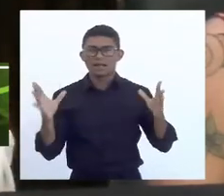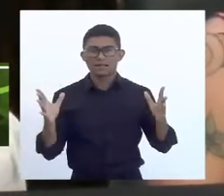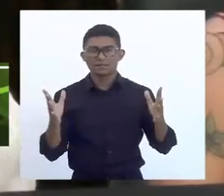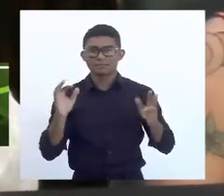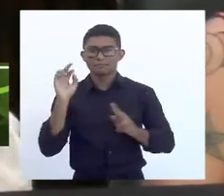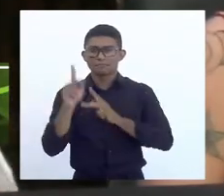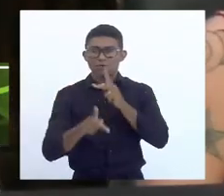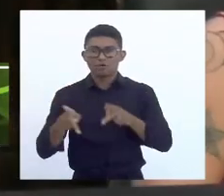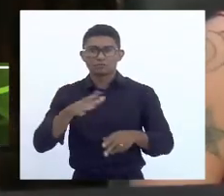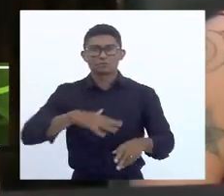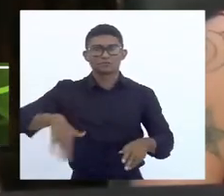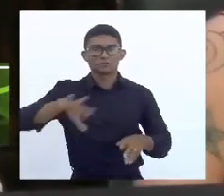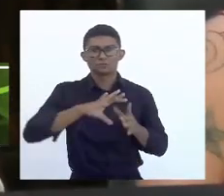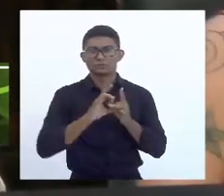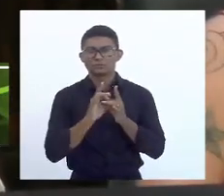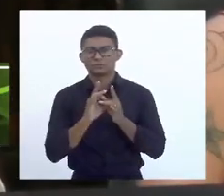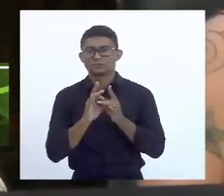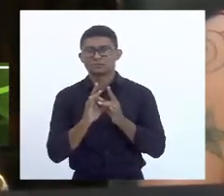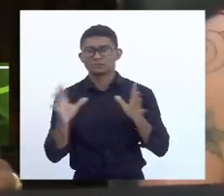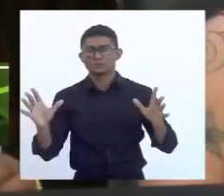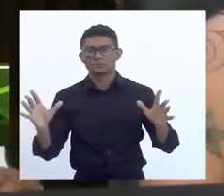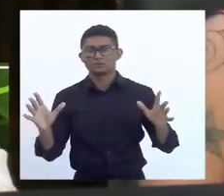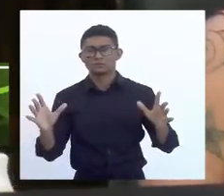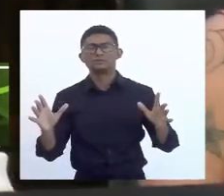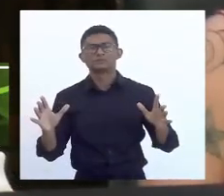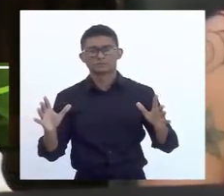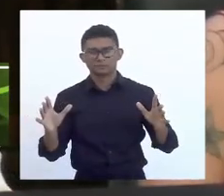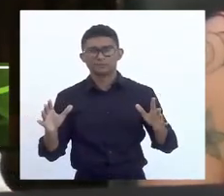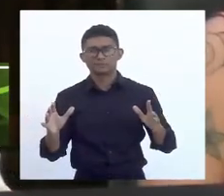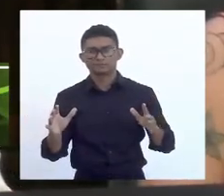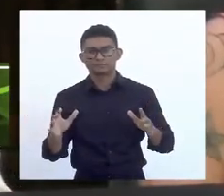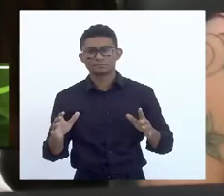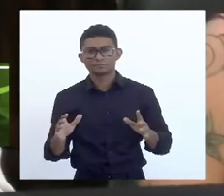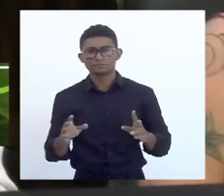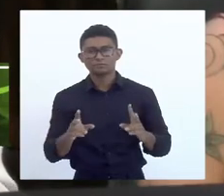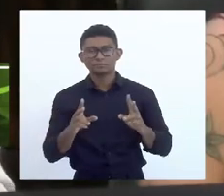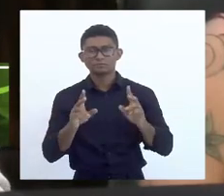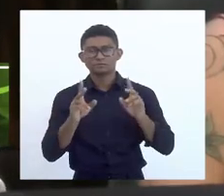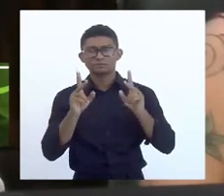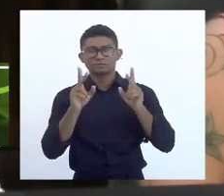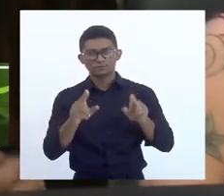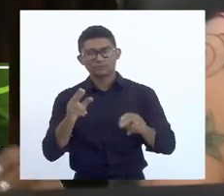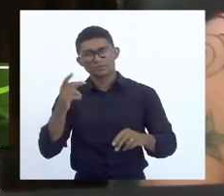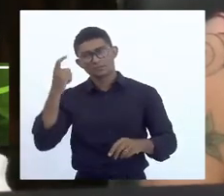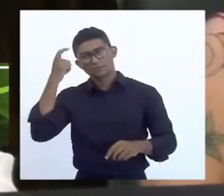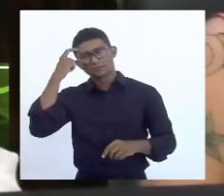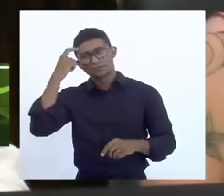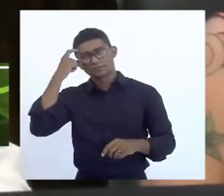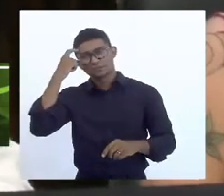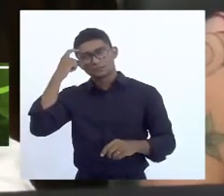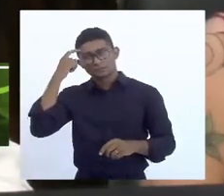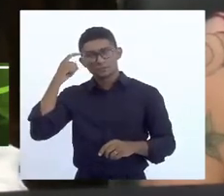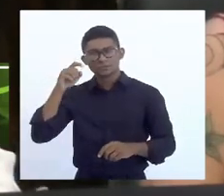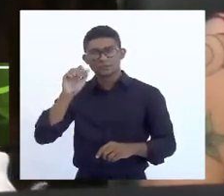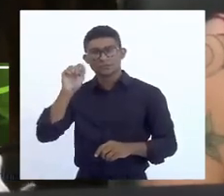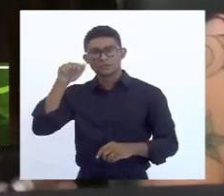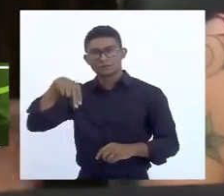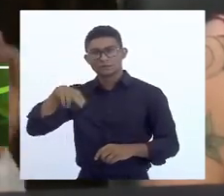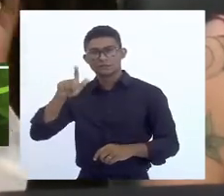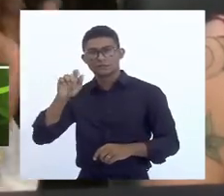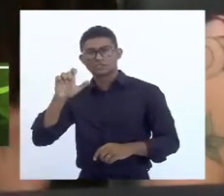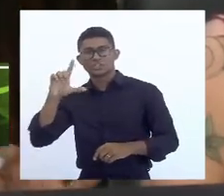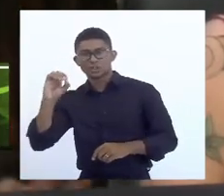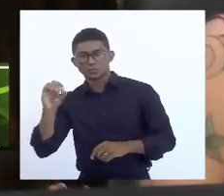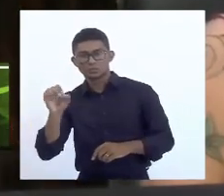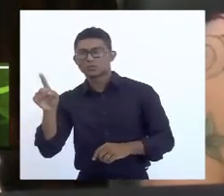povo, entendendo, né, como diz Maya Angelou, coragem